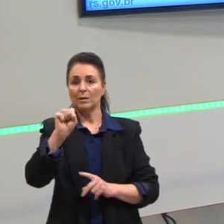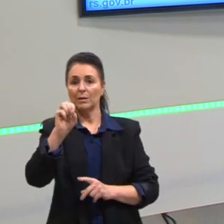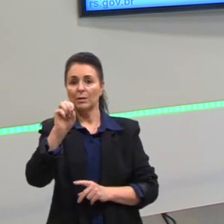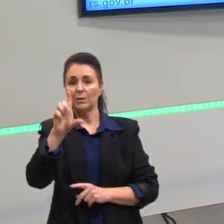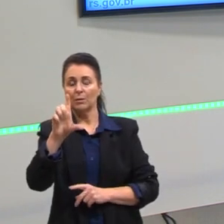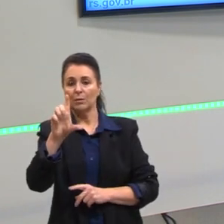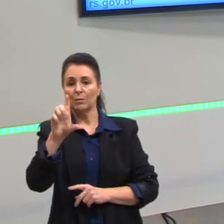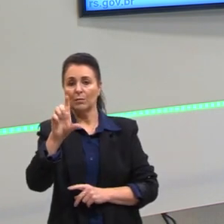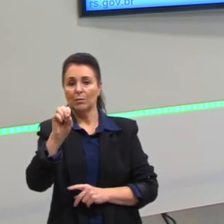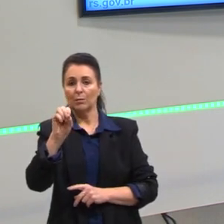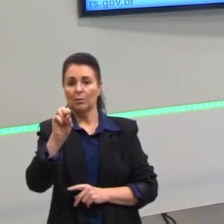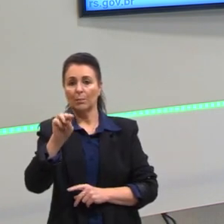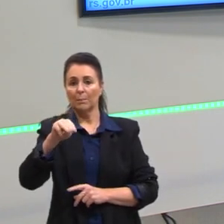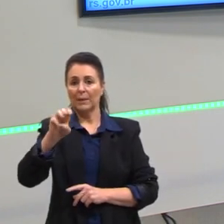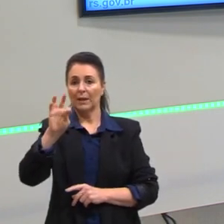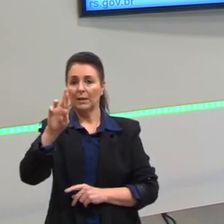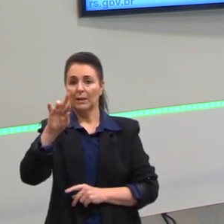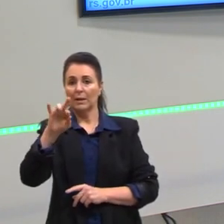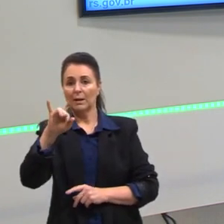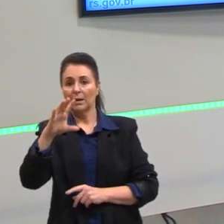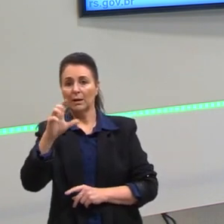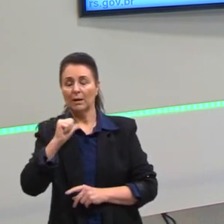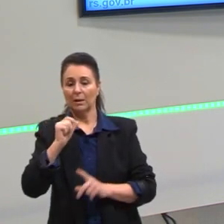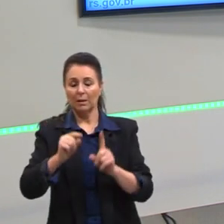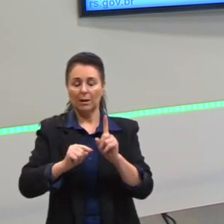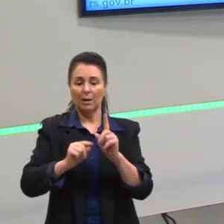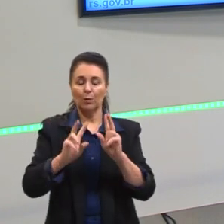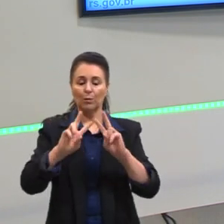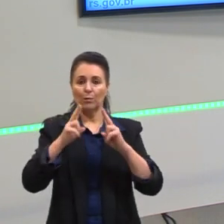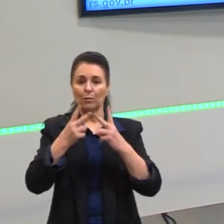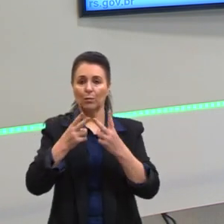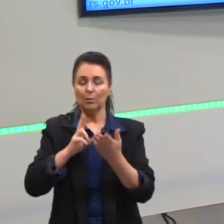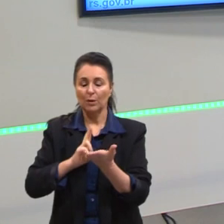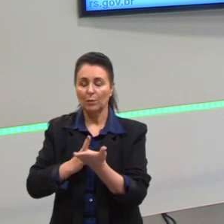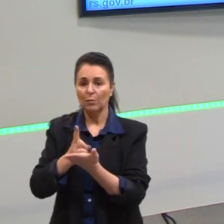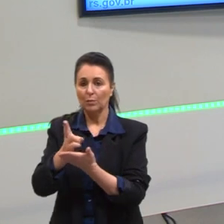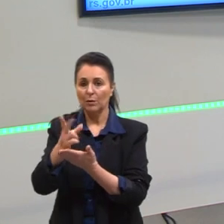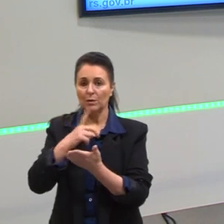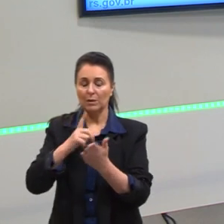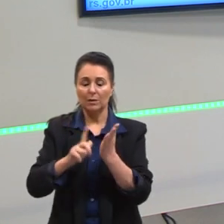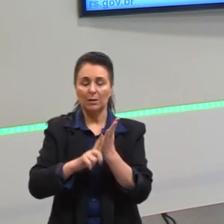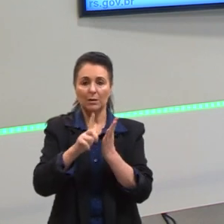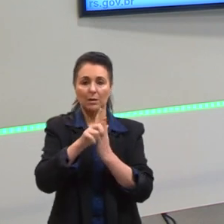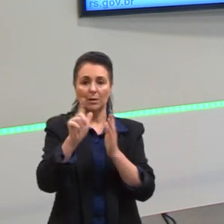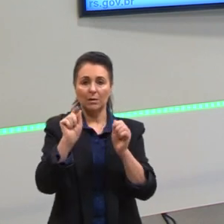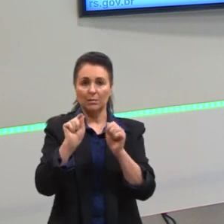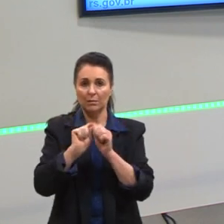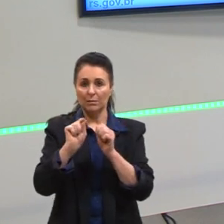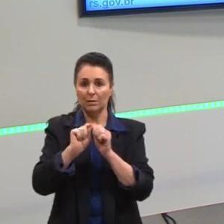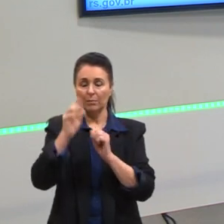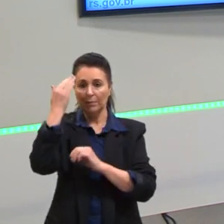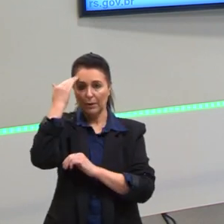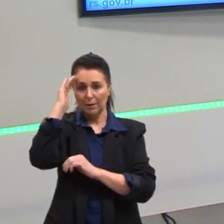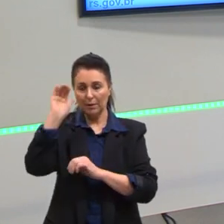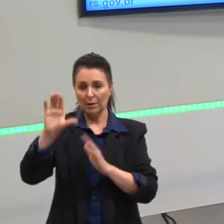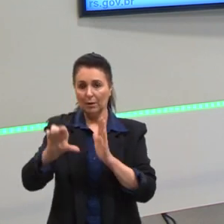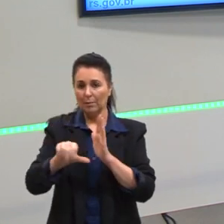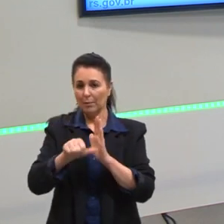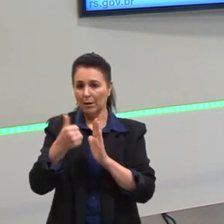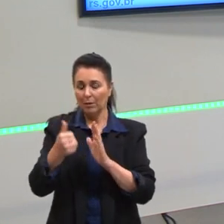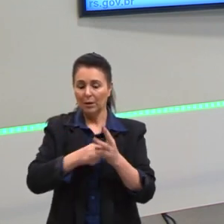um volume constante se eu tenho um sistema com volume constante eu considero essa lei para fazer para entender melhor